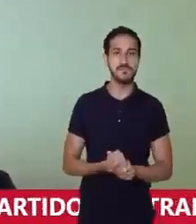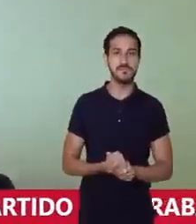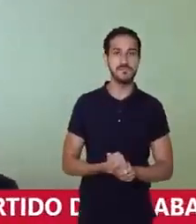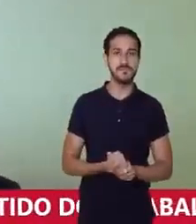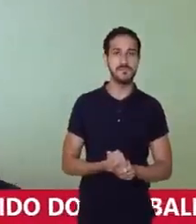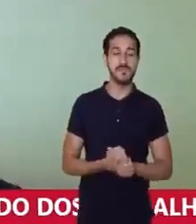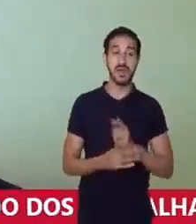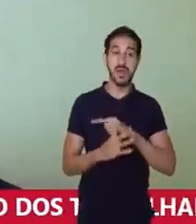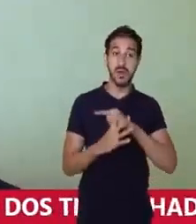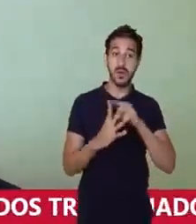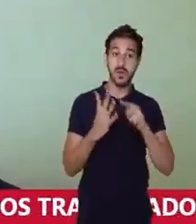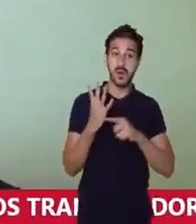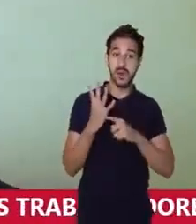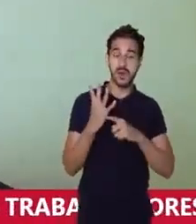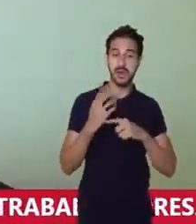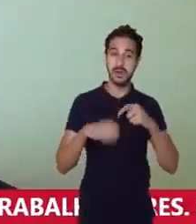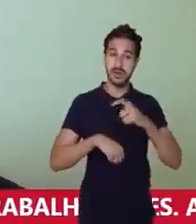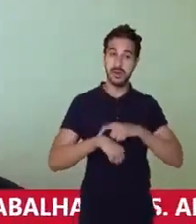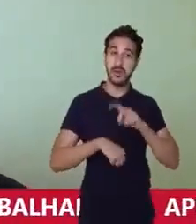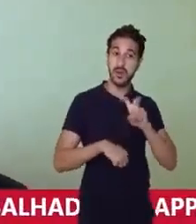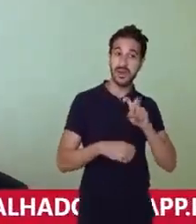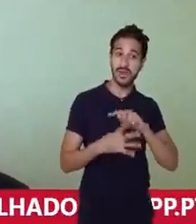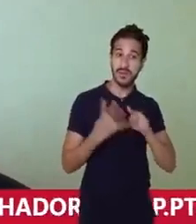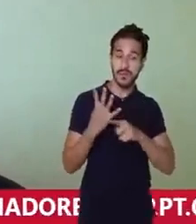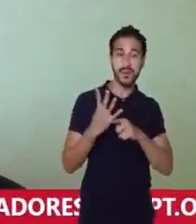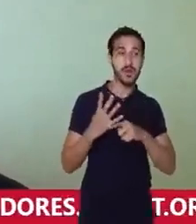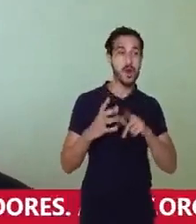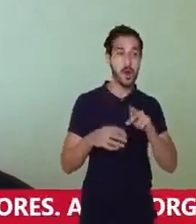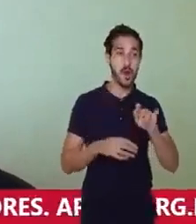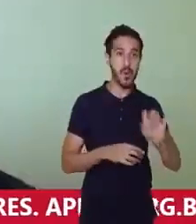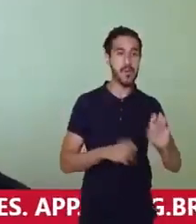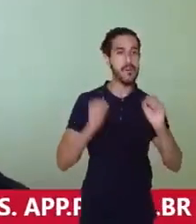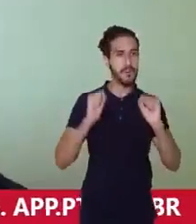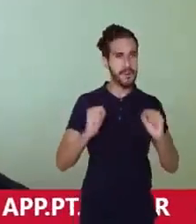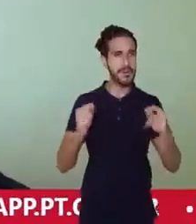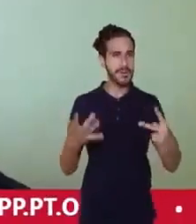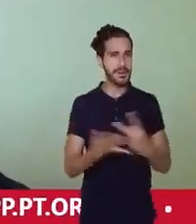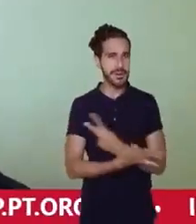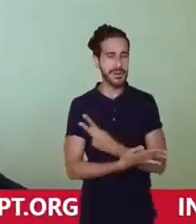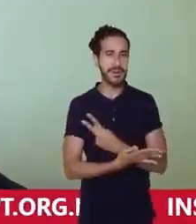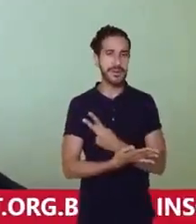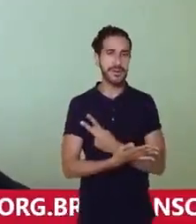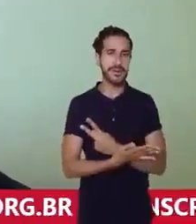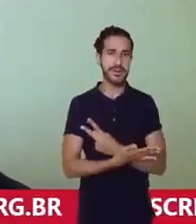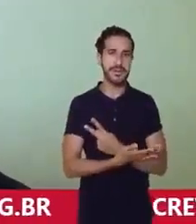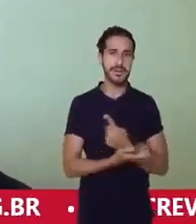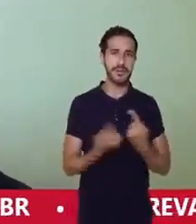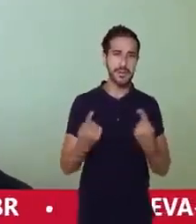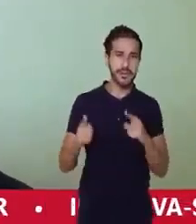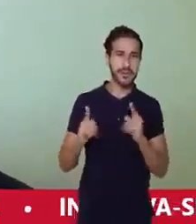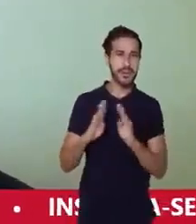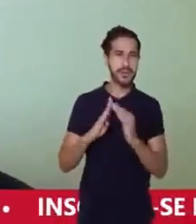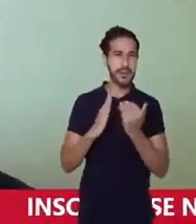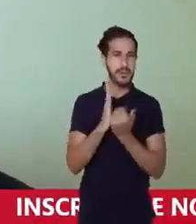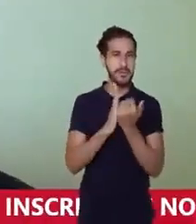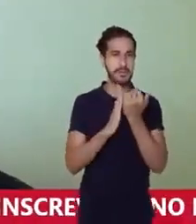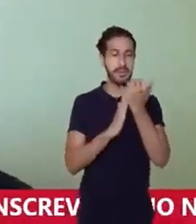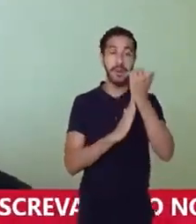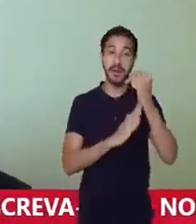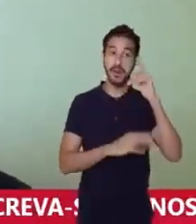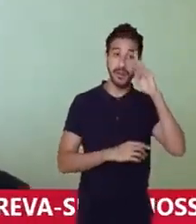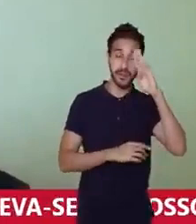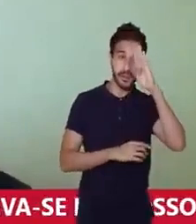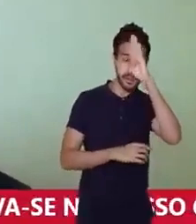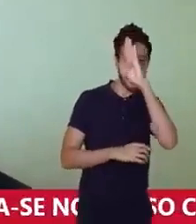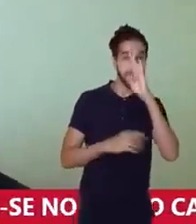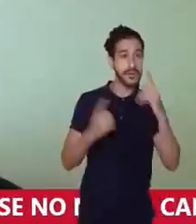A quarta fase ou quinta fase do golpe pode ocorrer. Essas ameaças crescentes do Bolsonaro